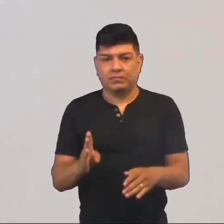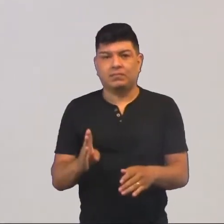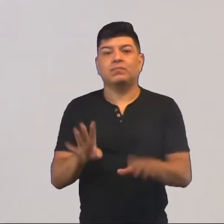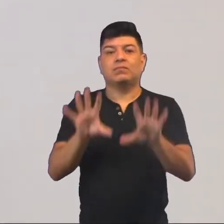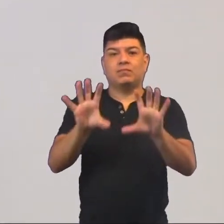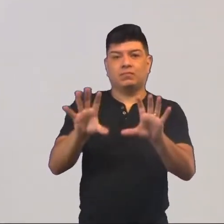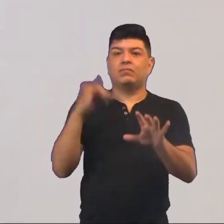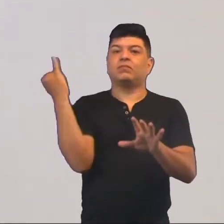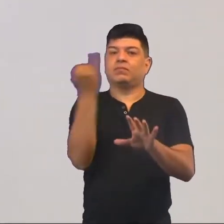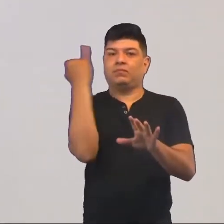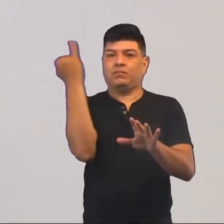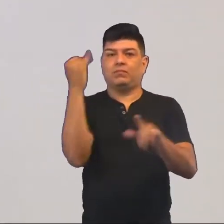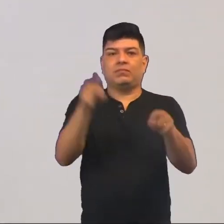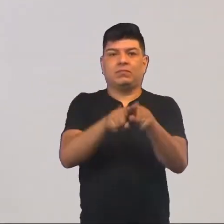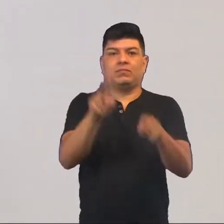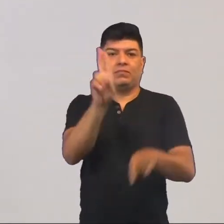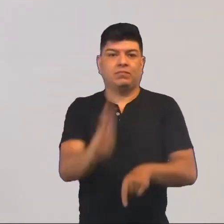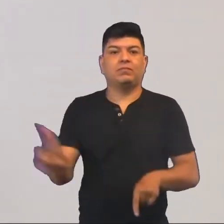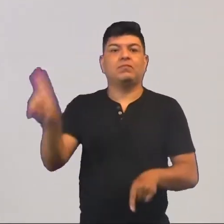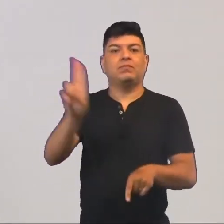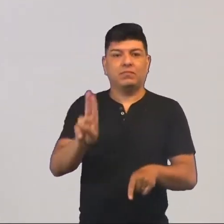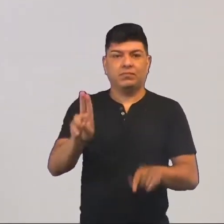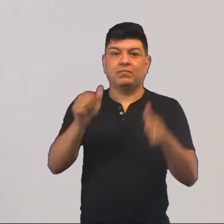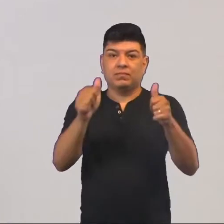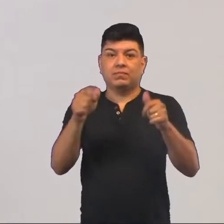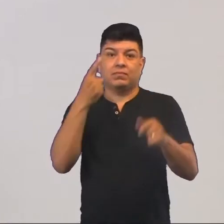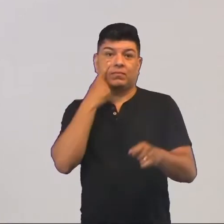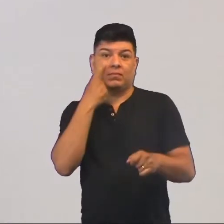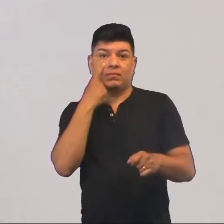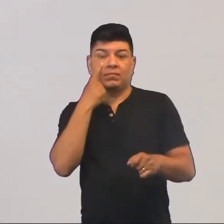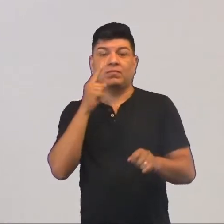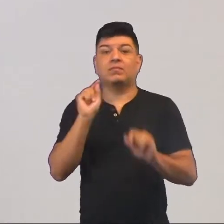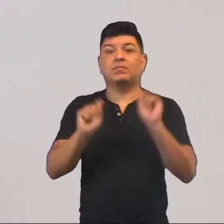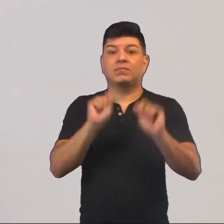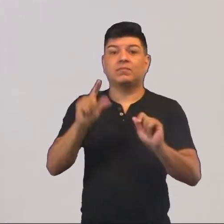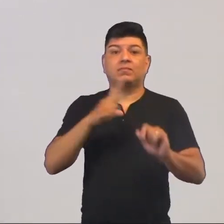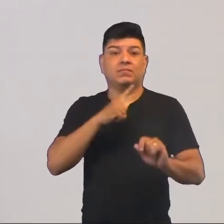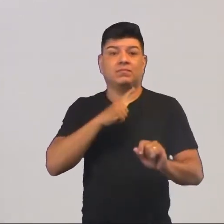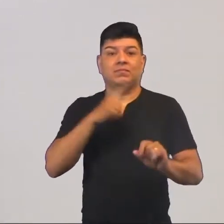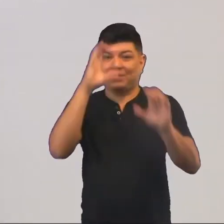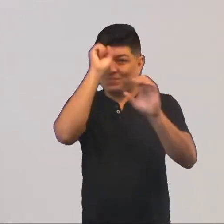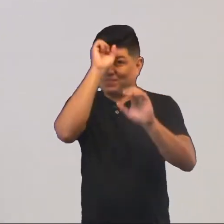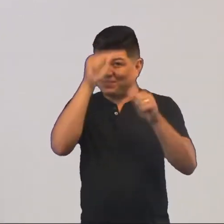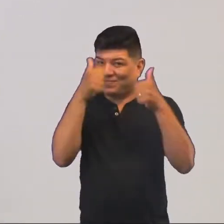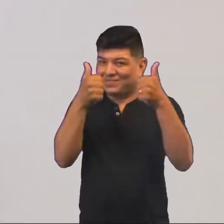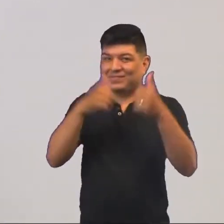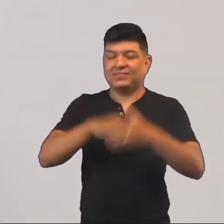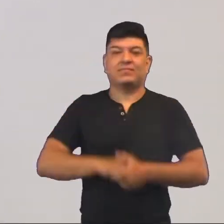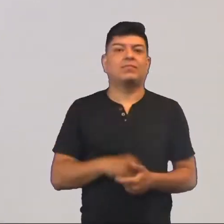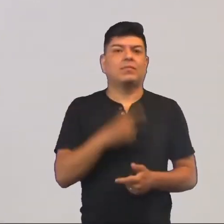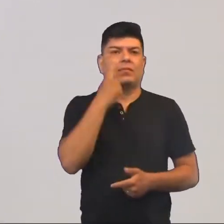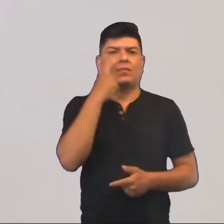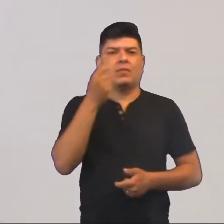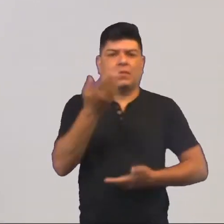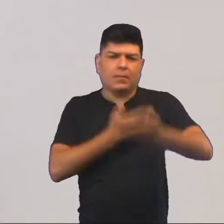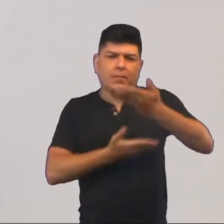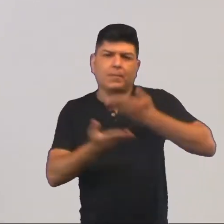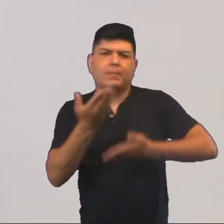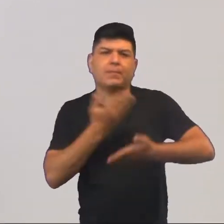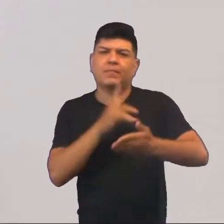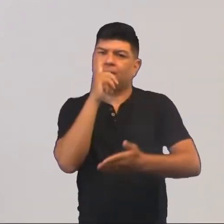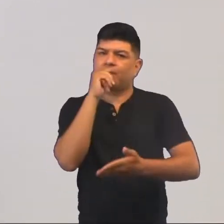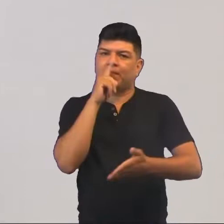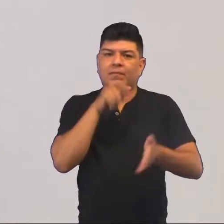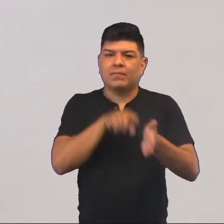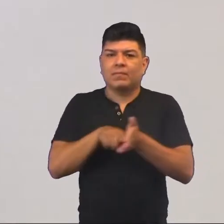e sua importância e usos também. Então vejamos o que temos para a gente aprender hoje. Olha só. A distribuição